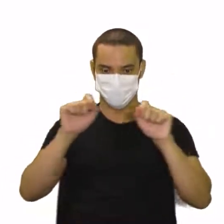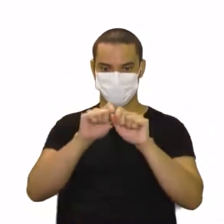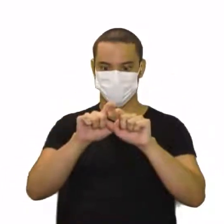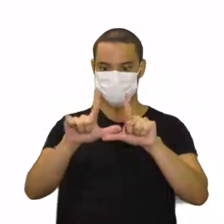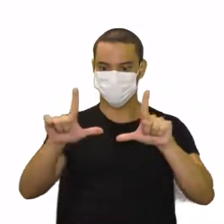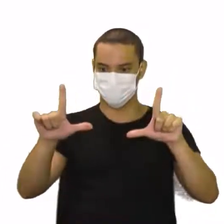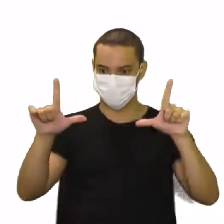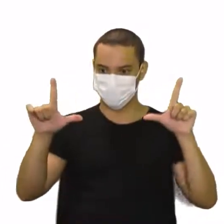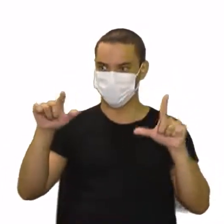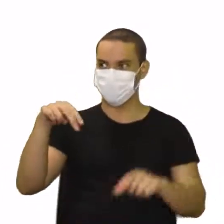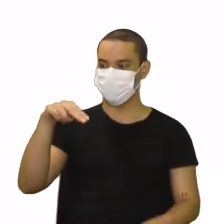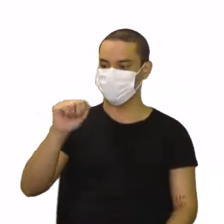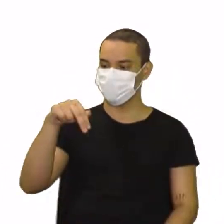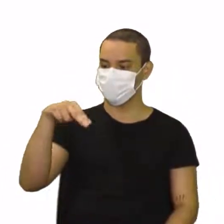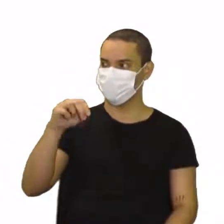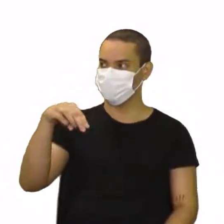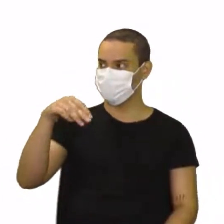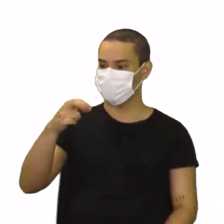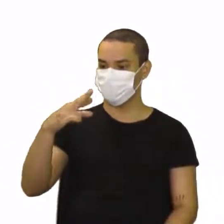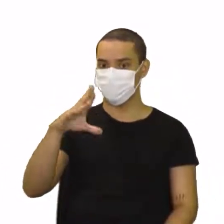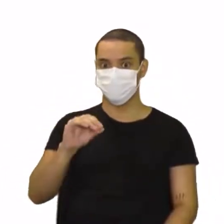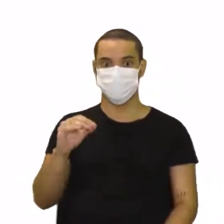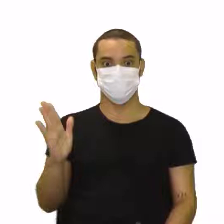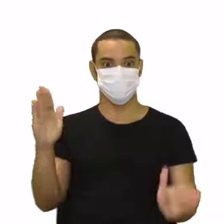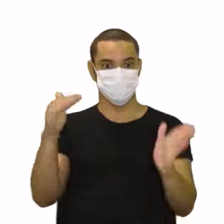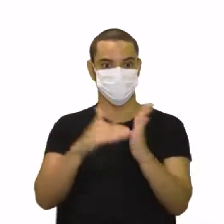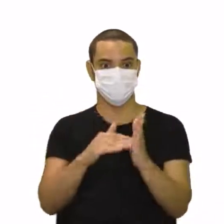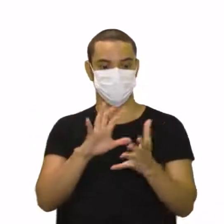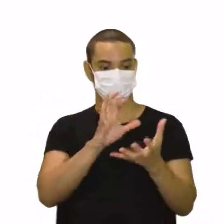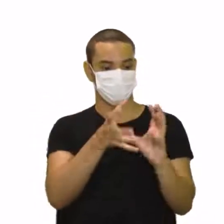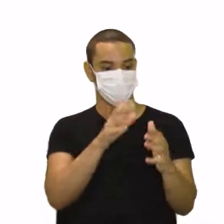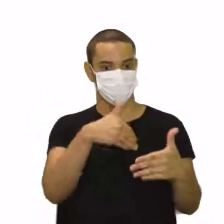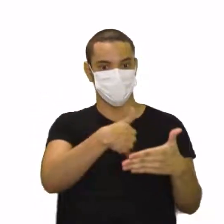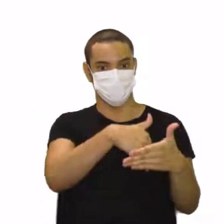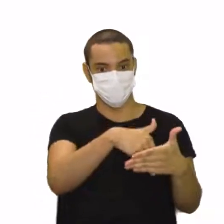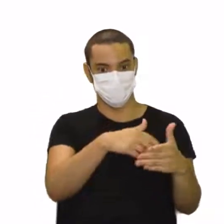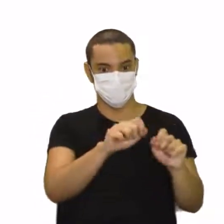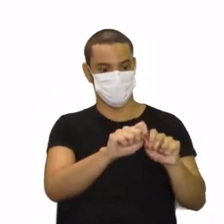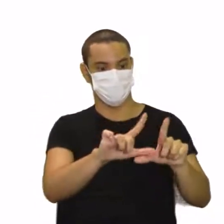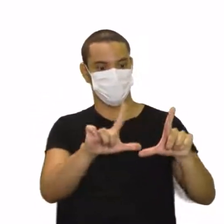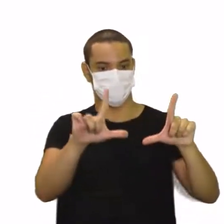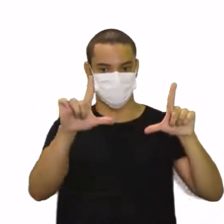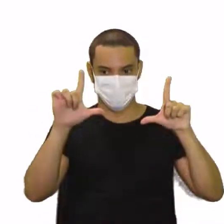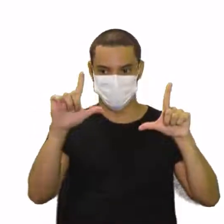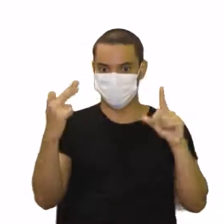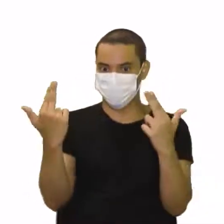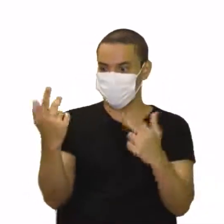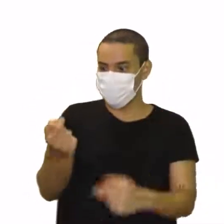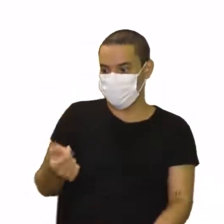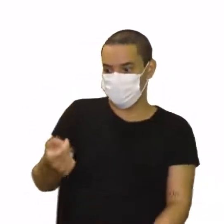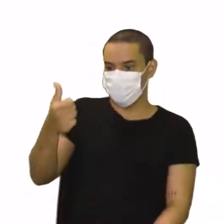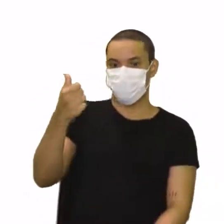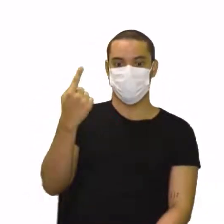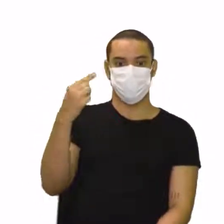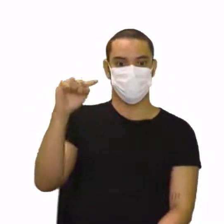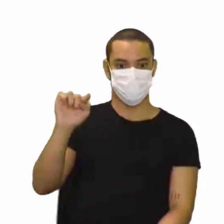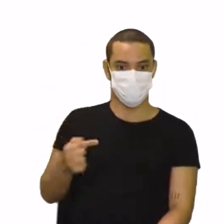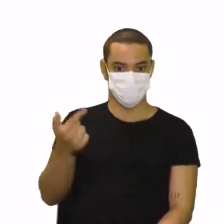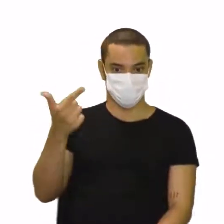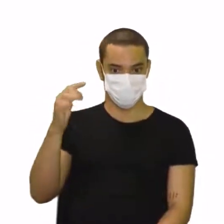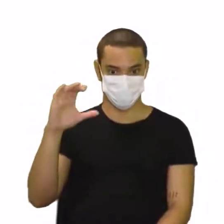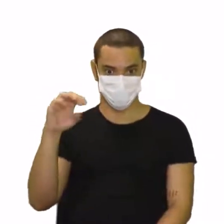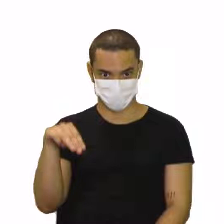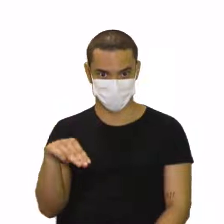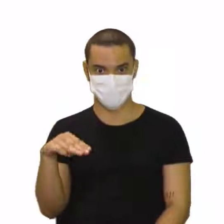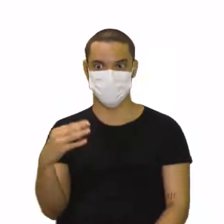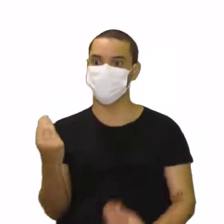Ampliar um nanômetro para uma bola de futebol é a mesma coisa que ampliar uma moeda de 1,2 centímetro